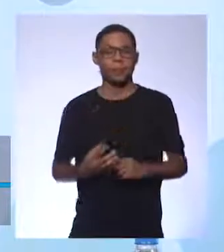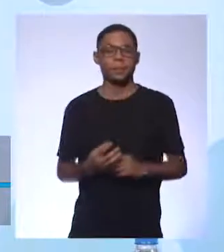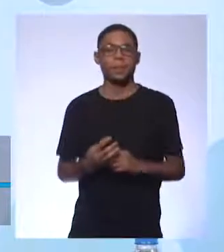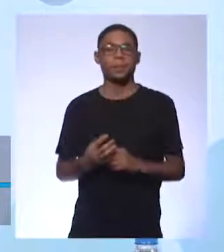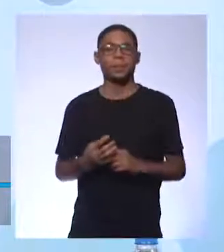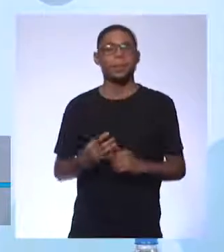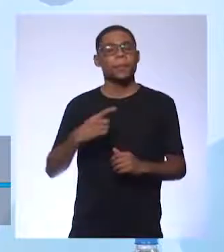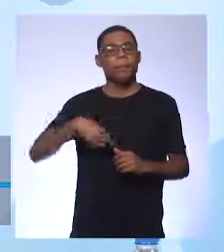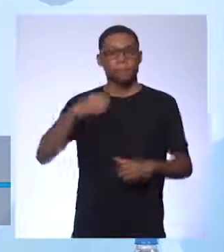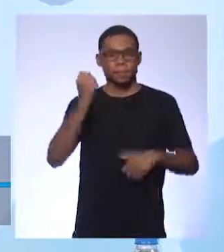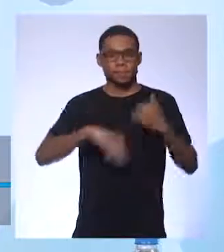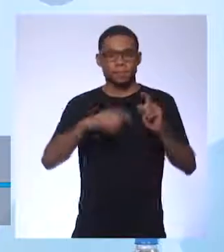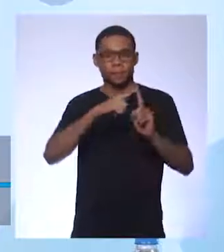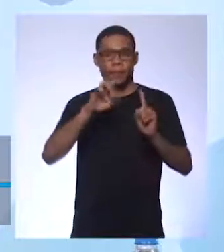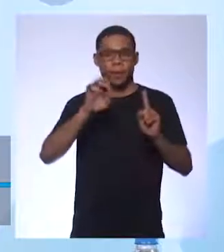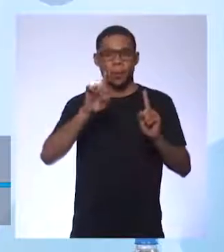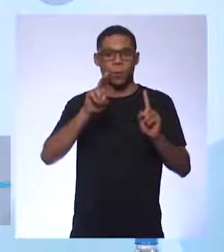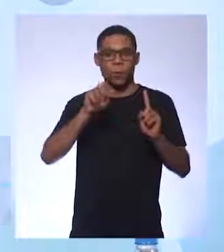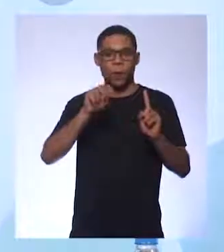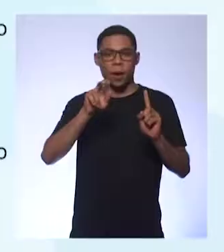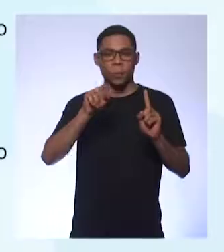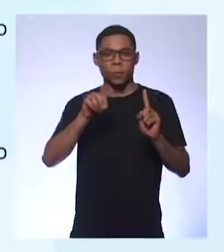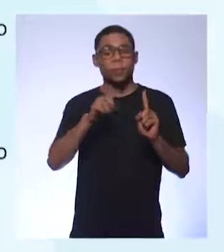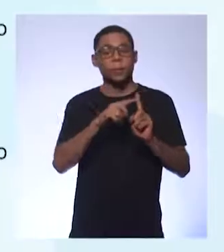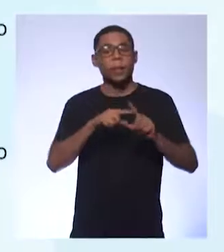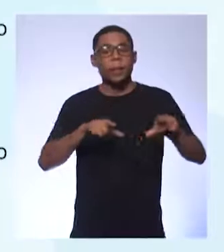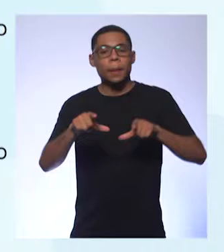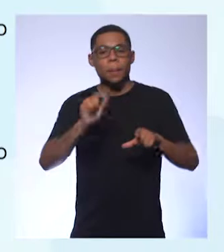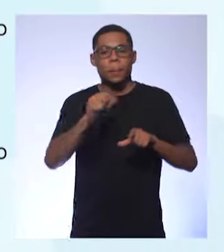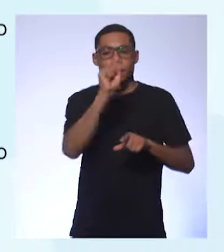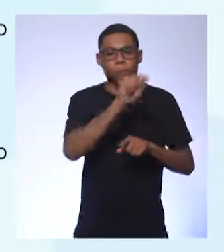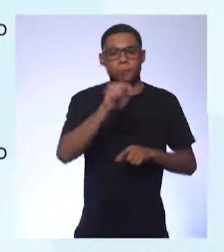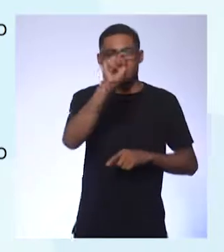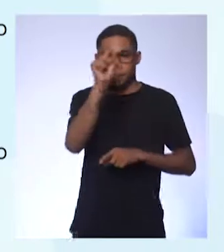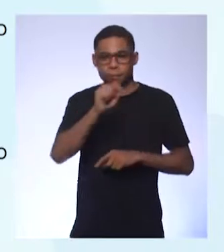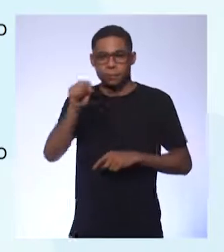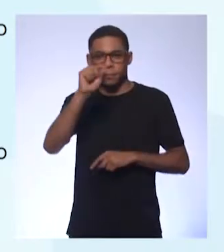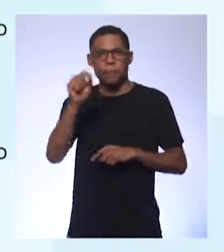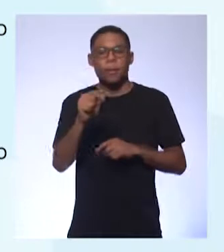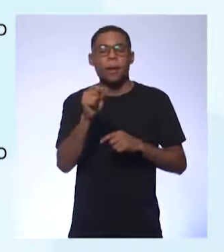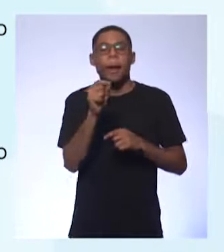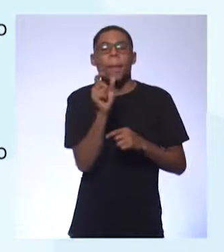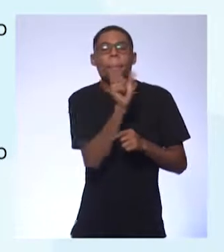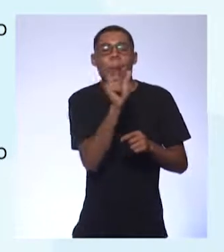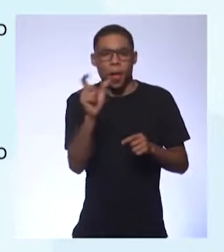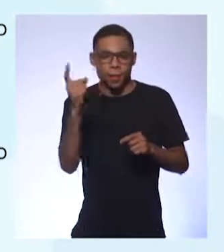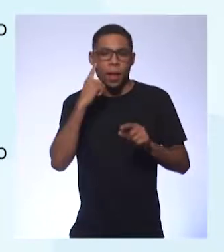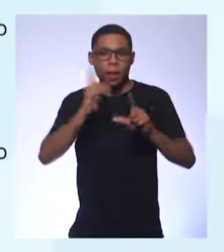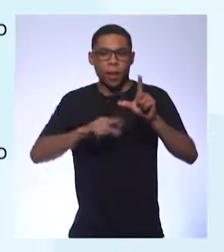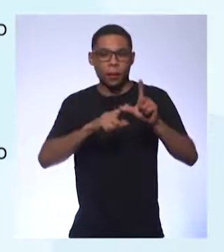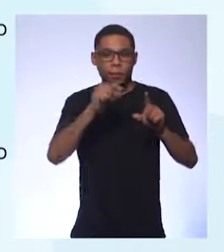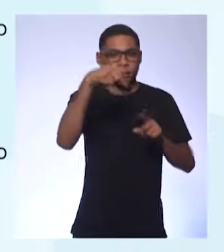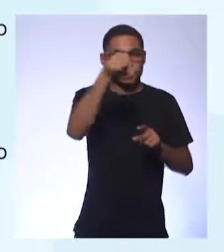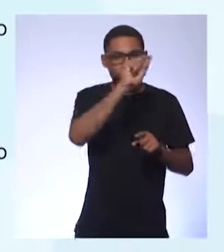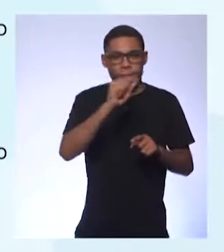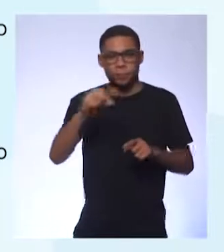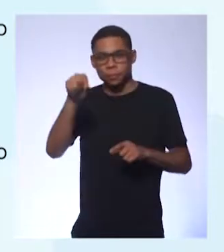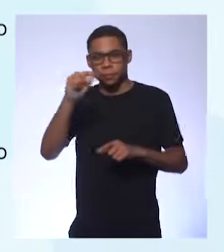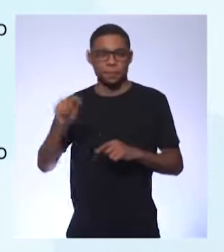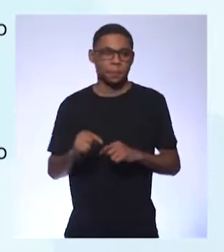falando do Eduardo Cobra, que também trabalha com grafite. Uma fase artística, por exemplo, do mesmo artista, vamos pegar o Pablo Picasso. Ele teve uma